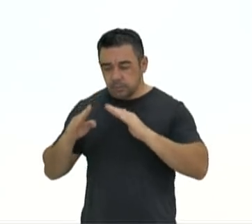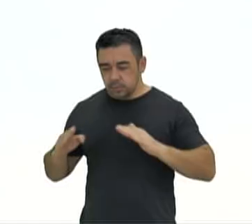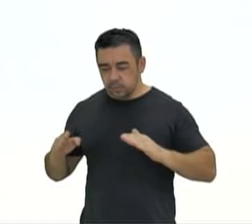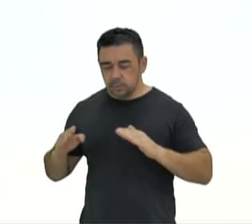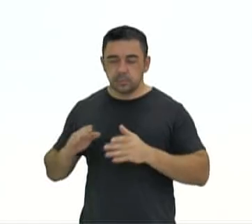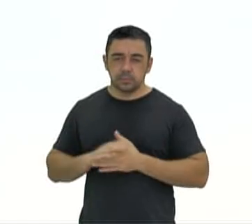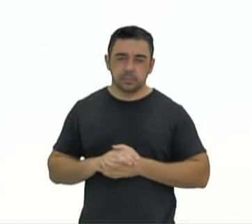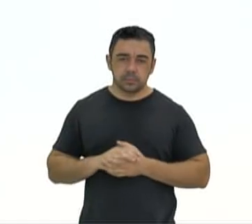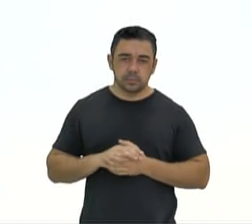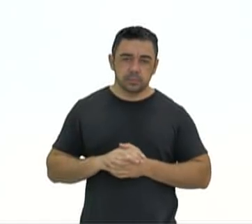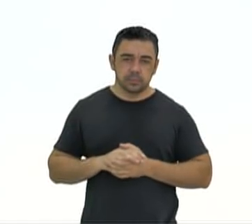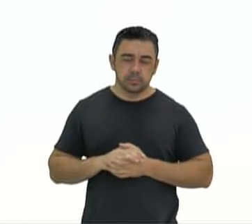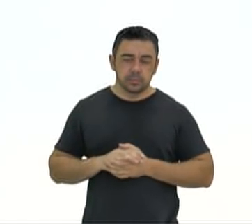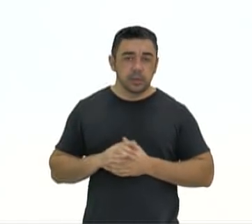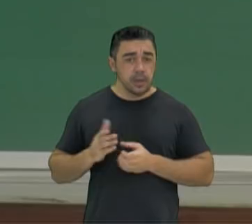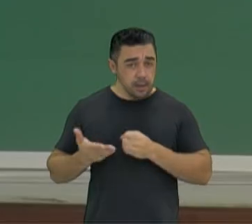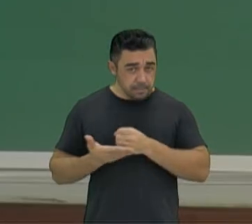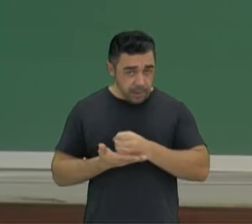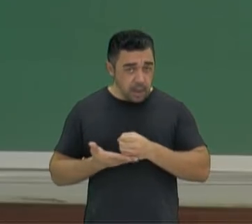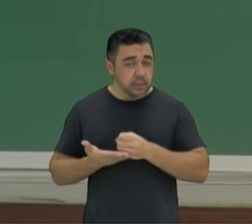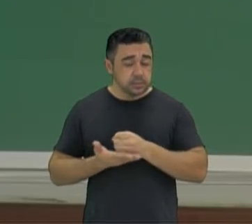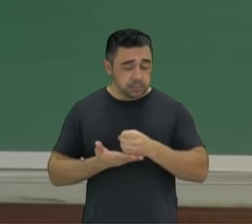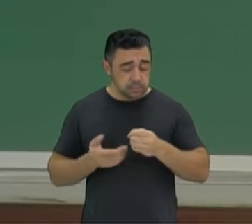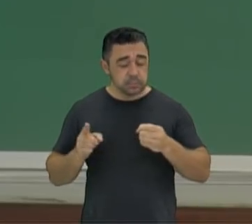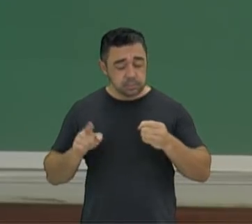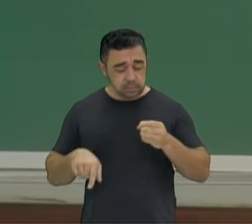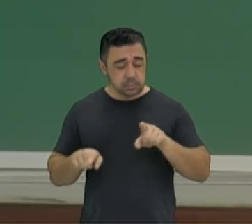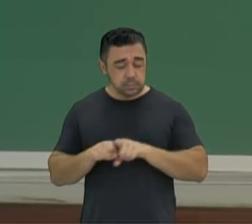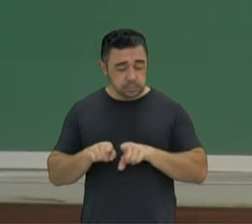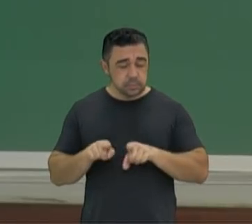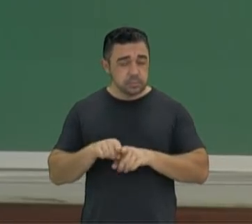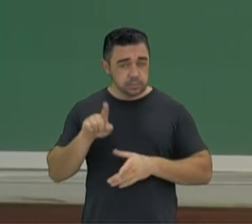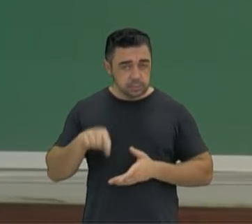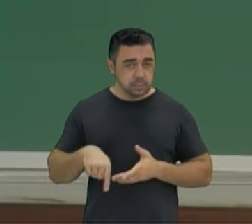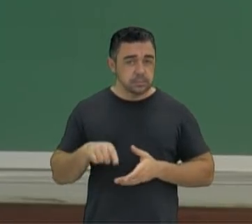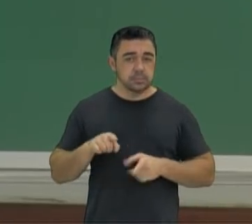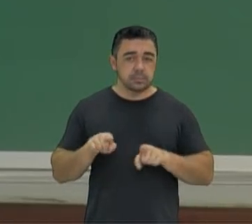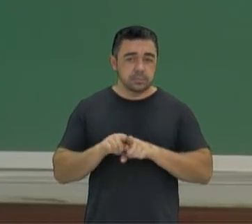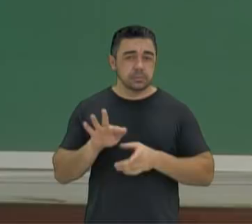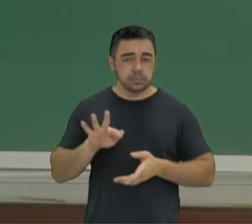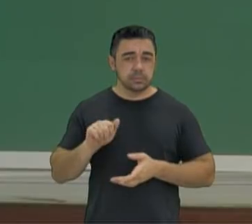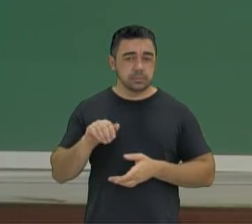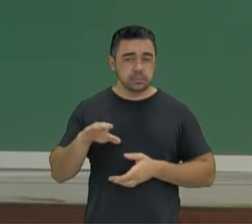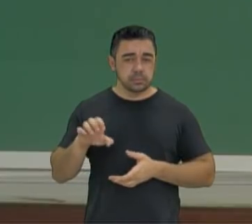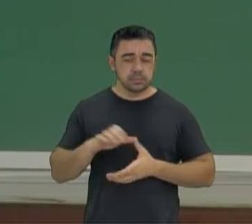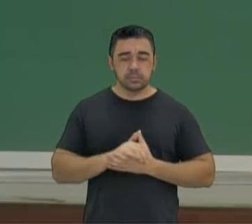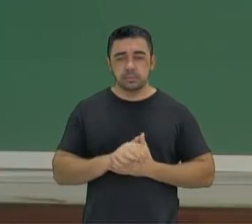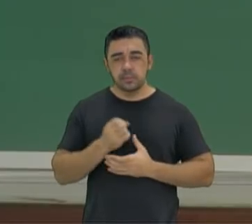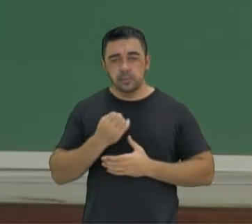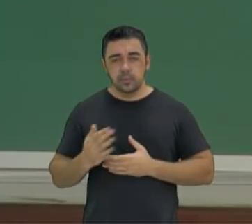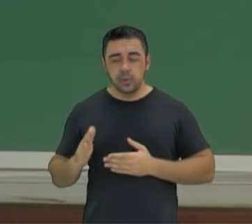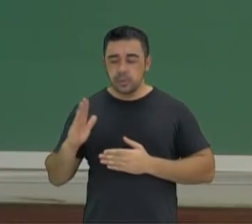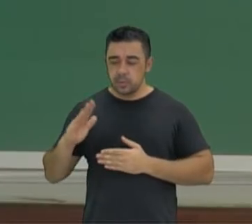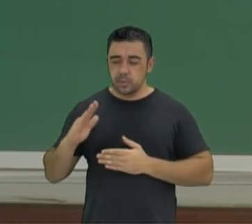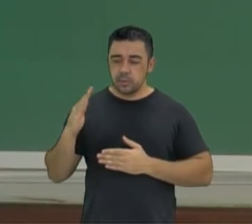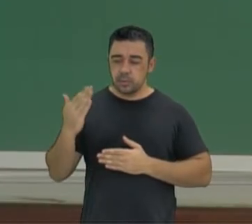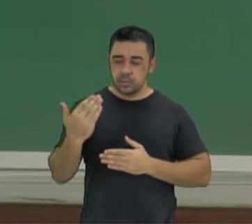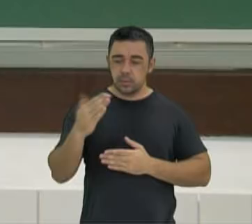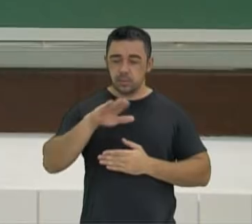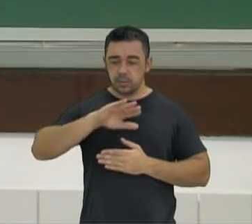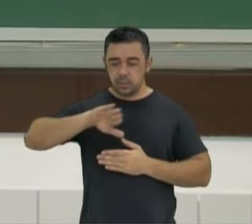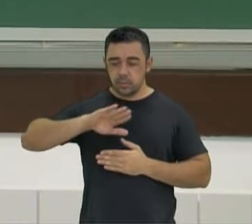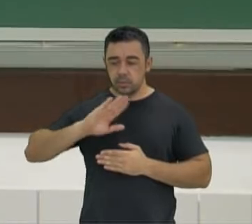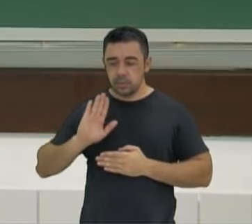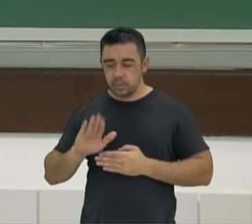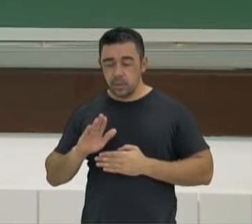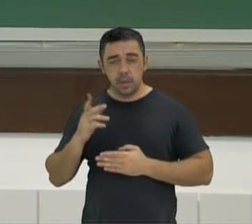faces. Ah, então a base pode ser uma das faces? Pode também. O número de faces laterais é igual ao número de lados da